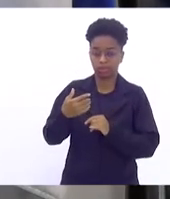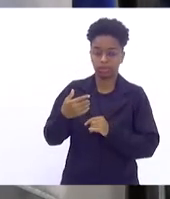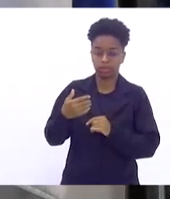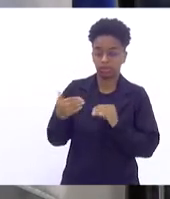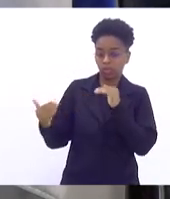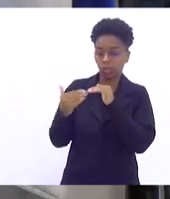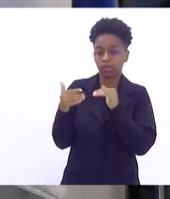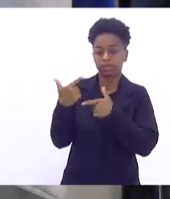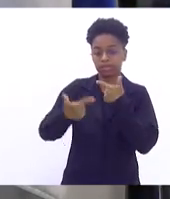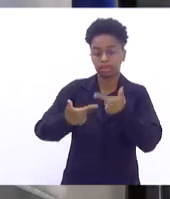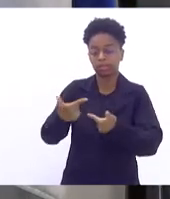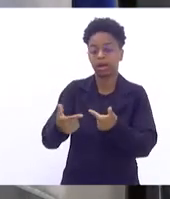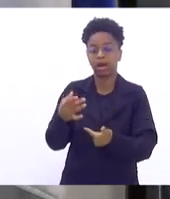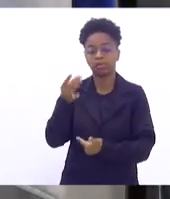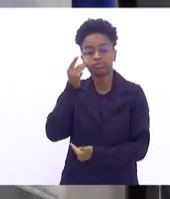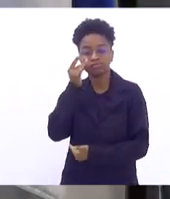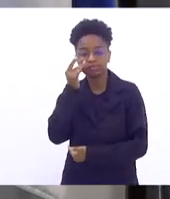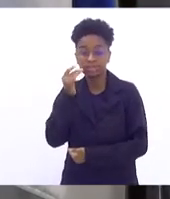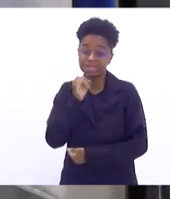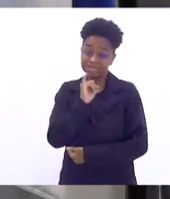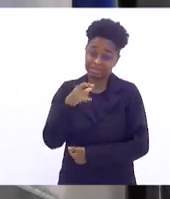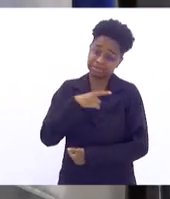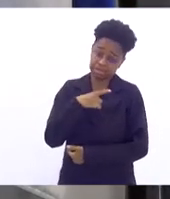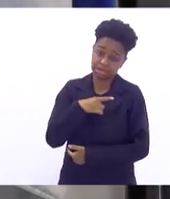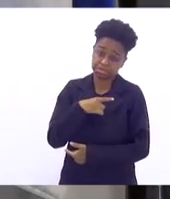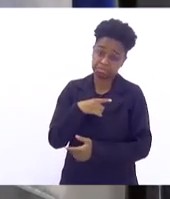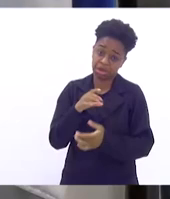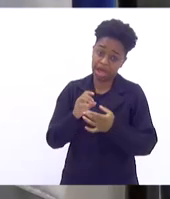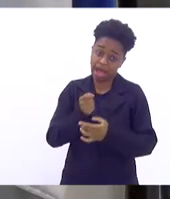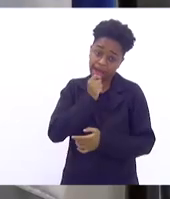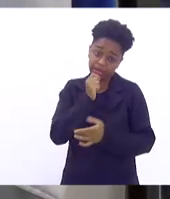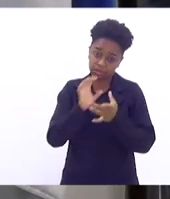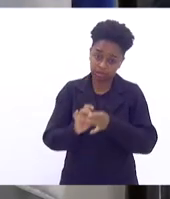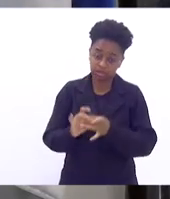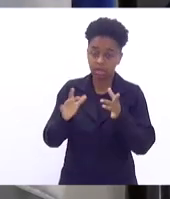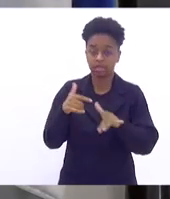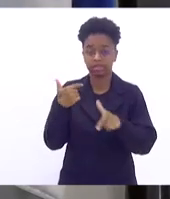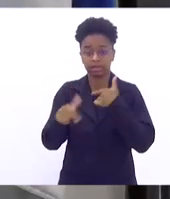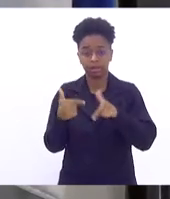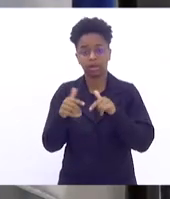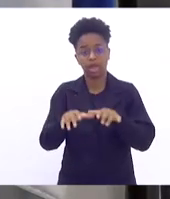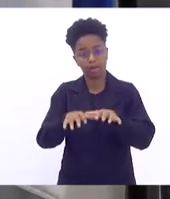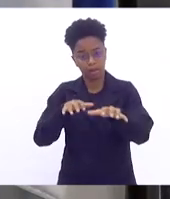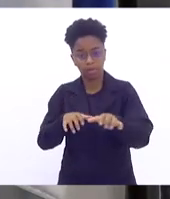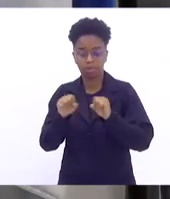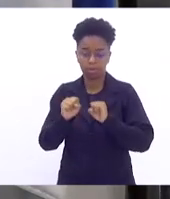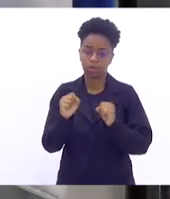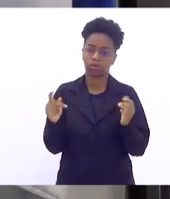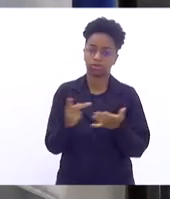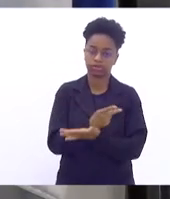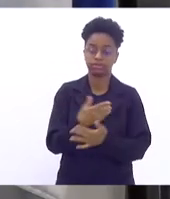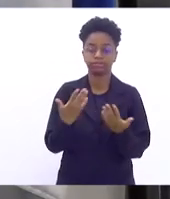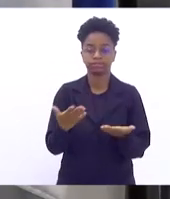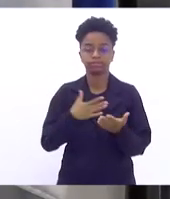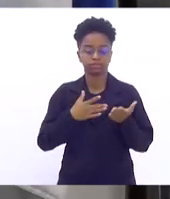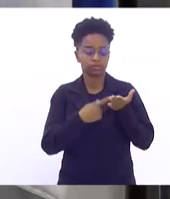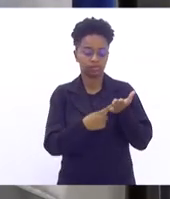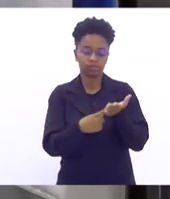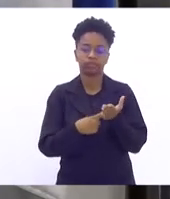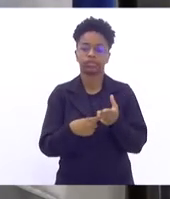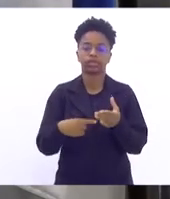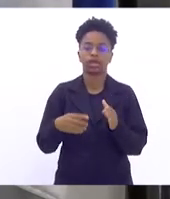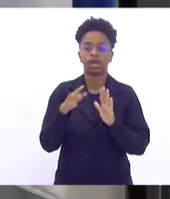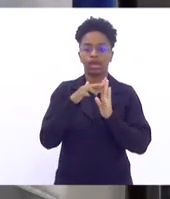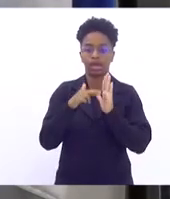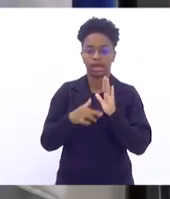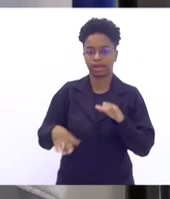mas enquanto tivermos essa saída essa brecha dos trabalhos remotos fazer então tá aqui o compromisso que nas normas internas a gente